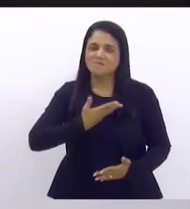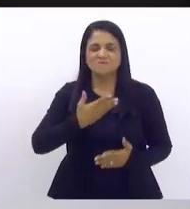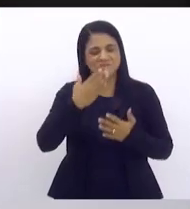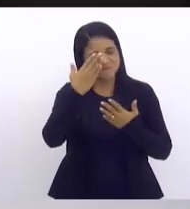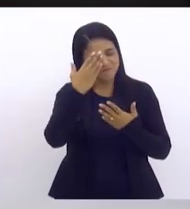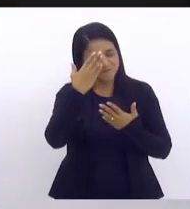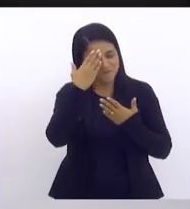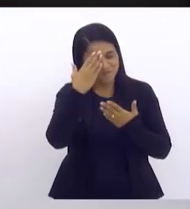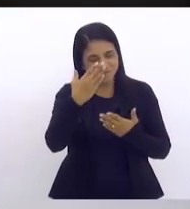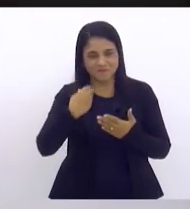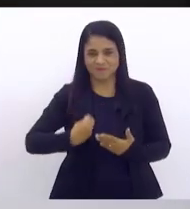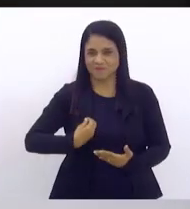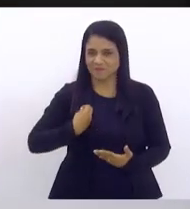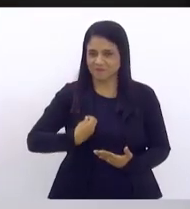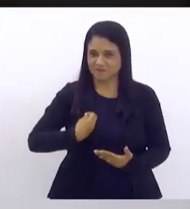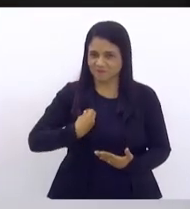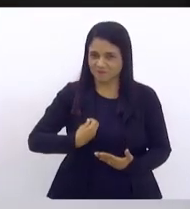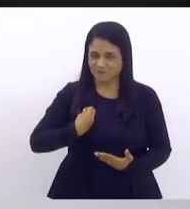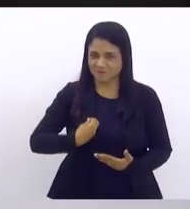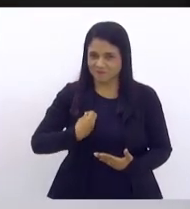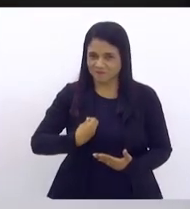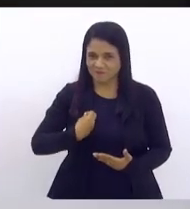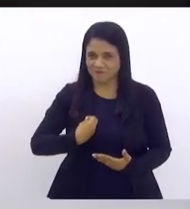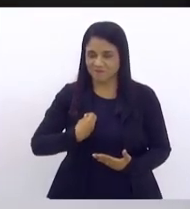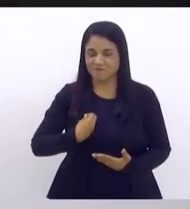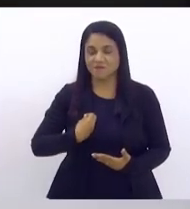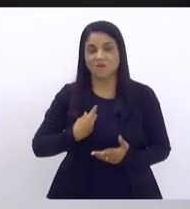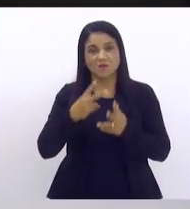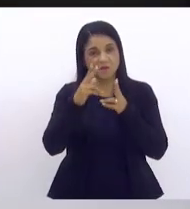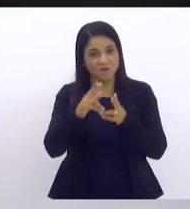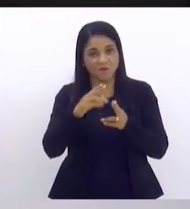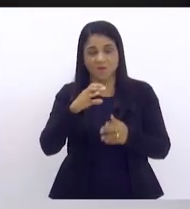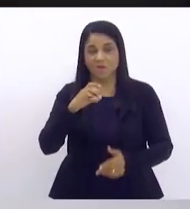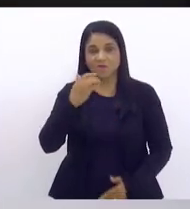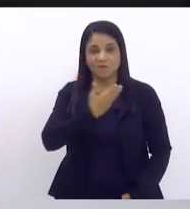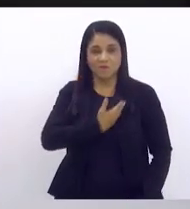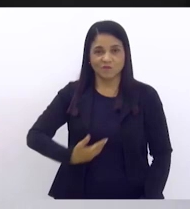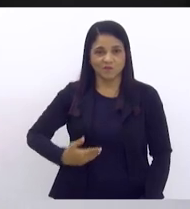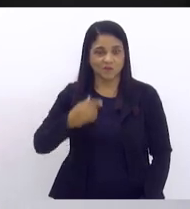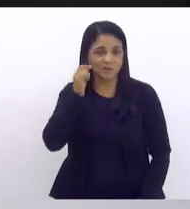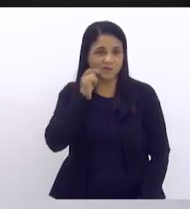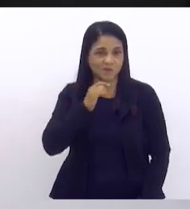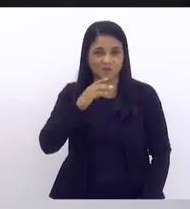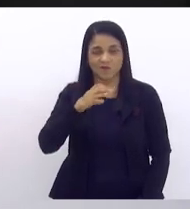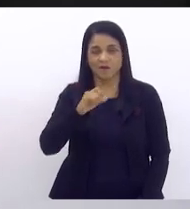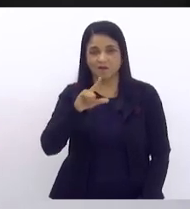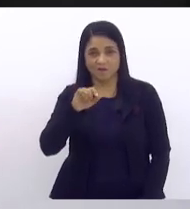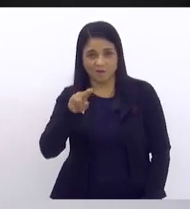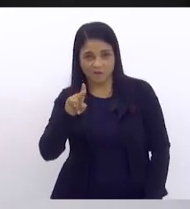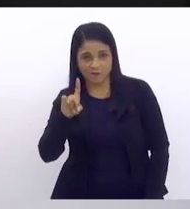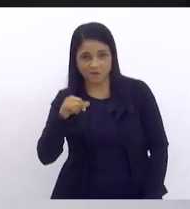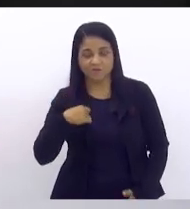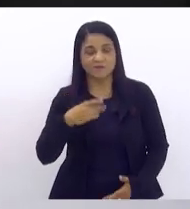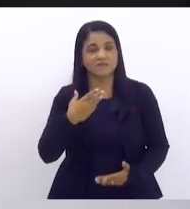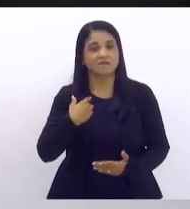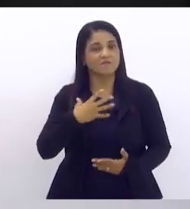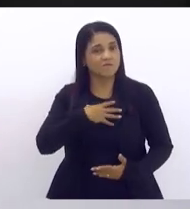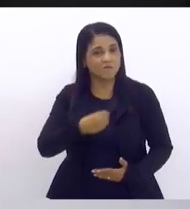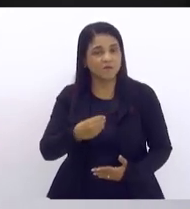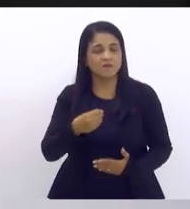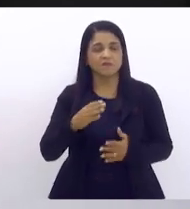presença e dizer que, assim como o Cláudio, você também é uma filha deste movimento da renovação